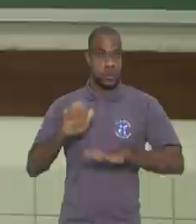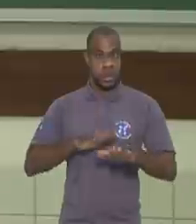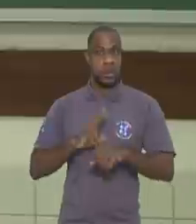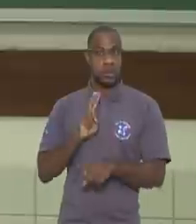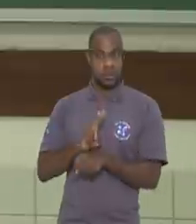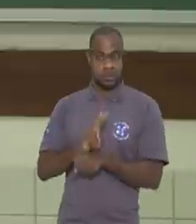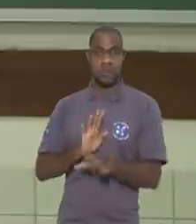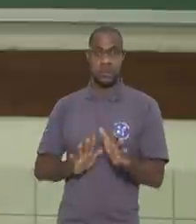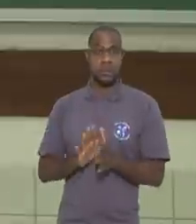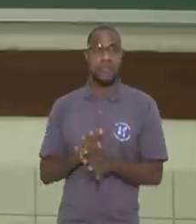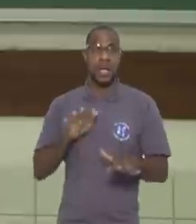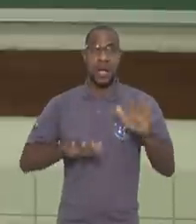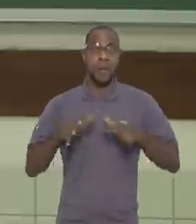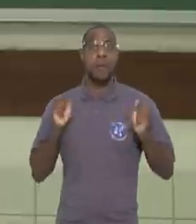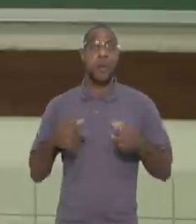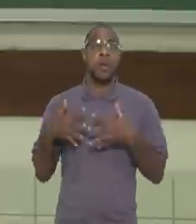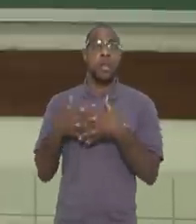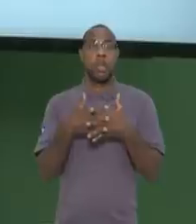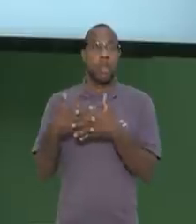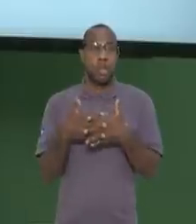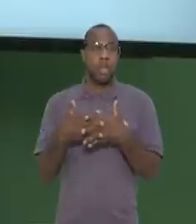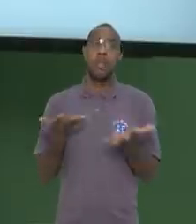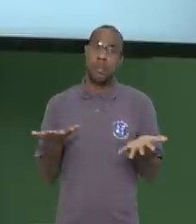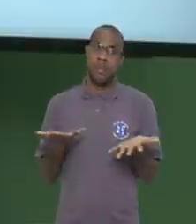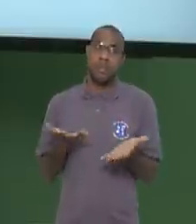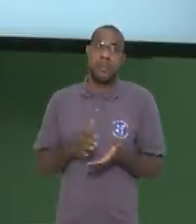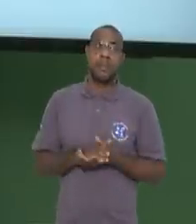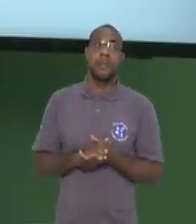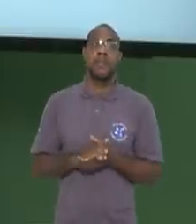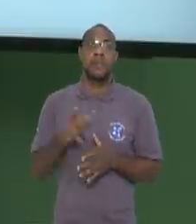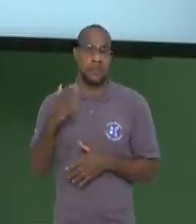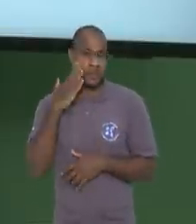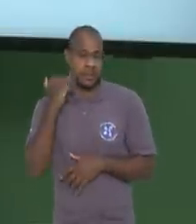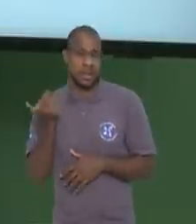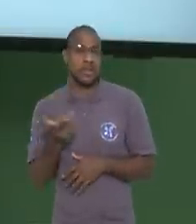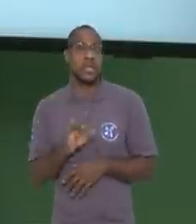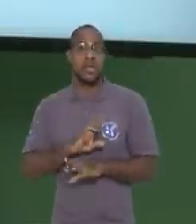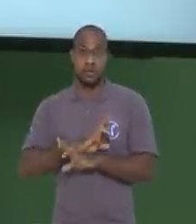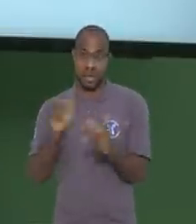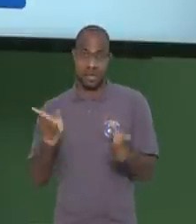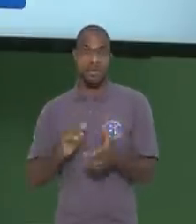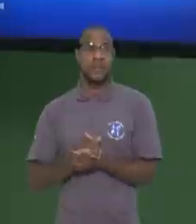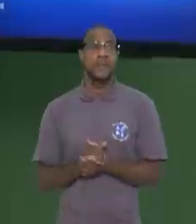esses termos. Então muitas vezes vocês podem ver, vai aparecer como sinônimo, mas agora vocês já sabem que não é, tá?